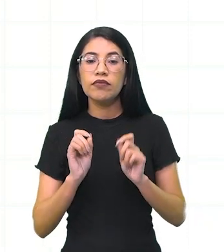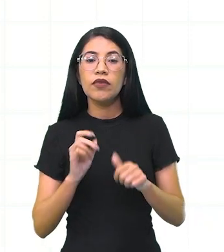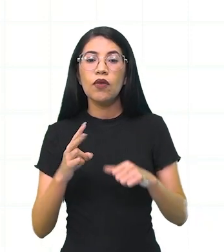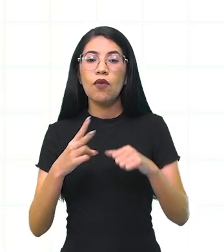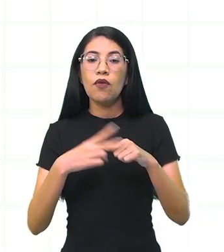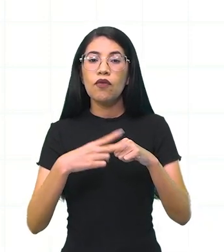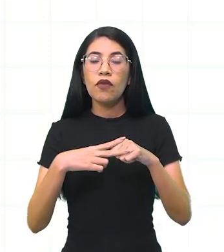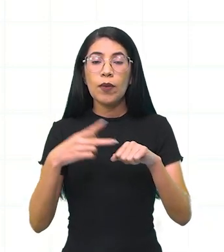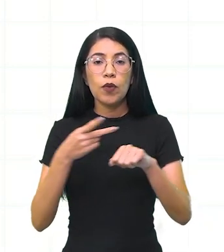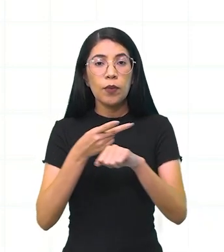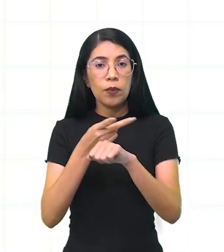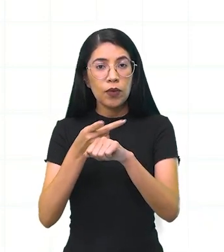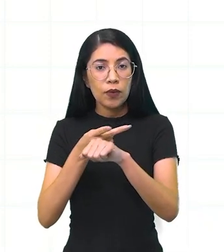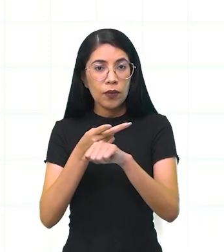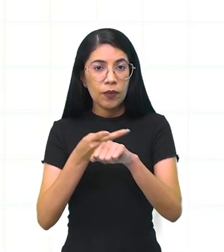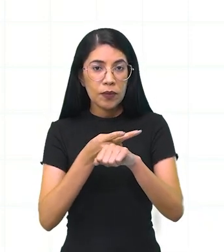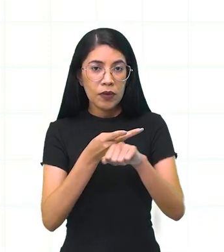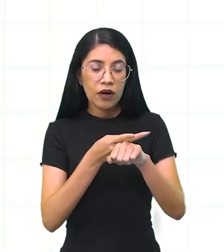verbo procura,